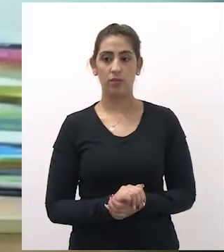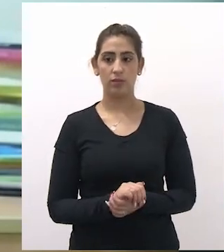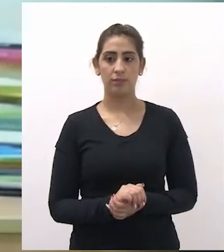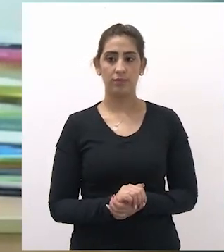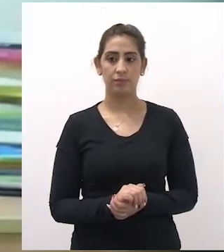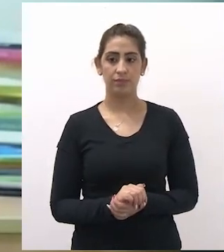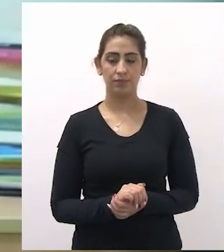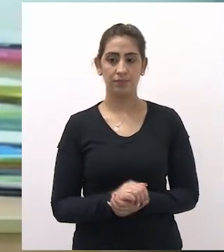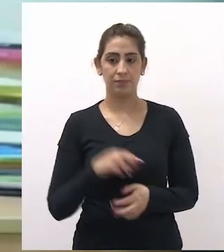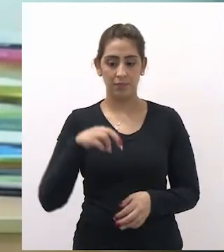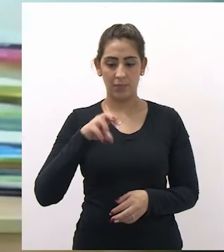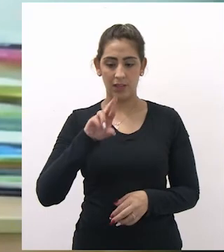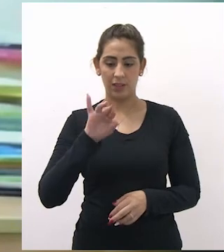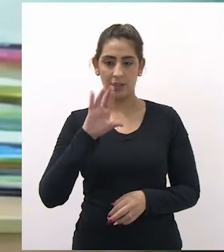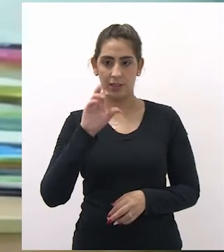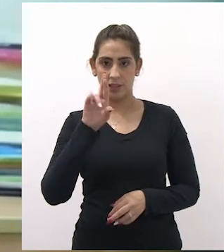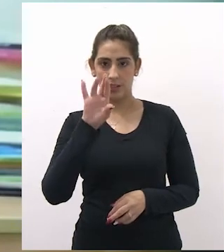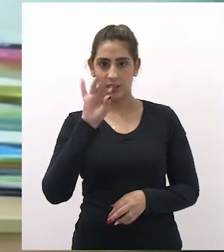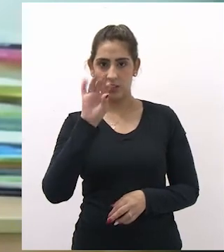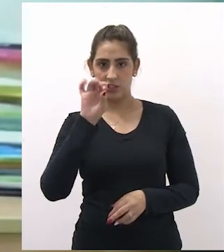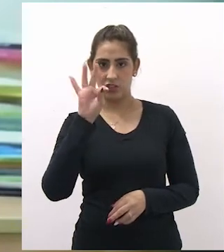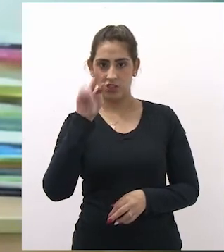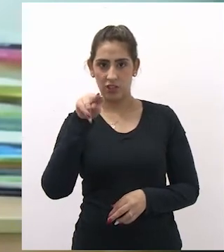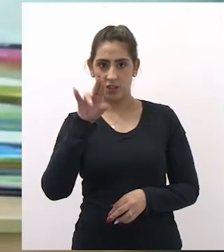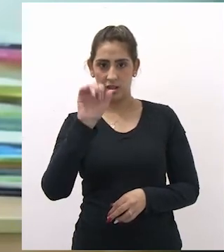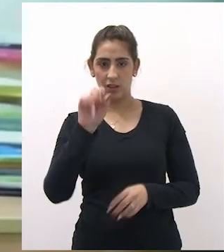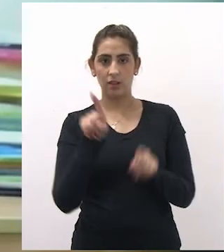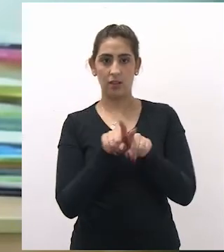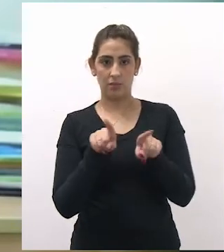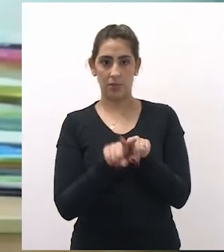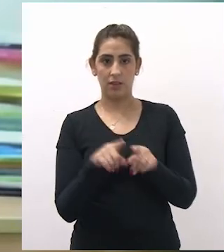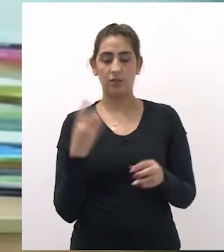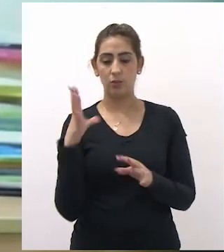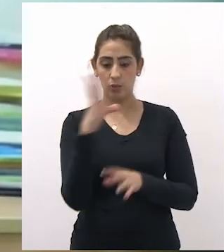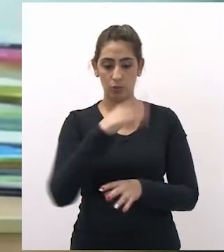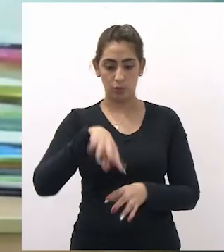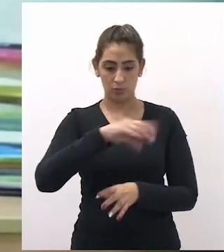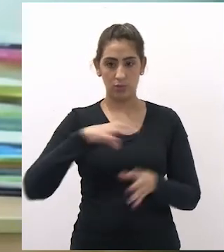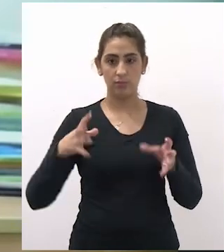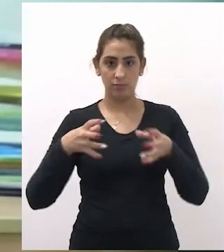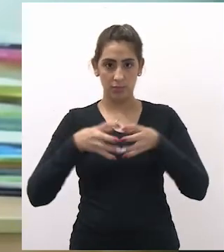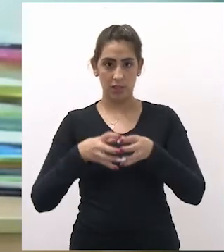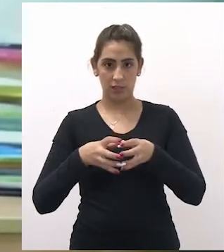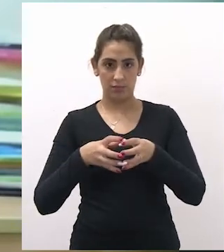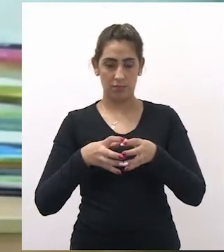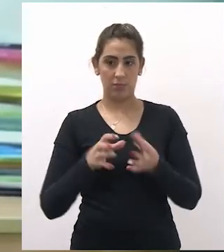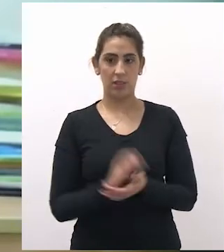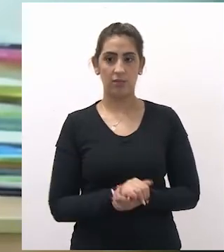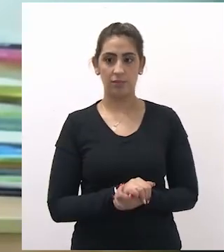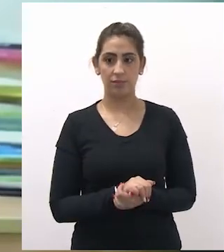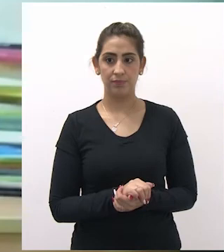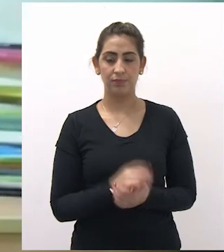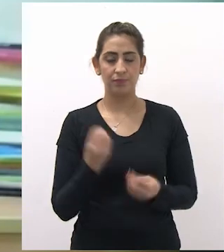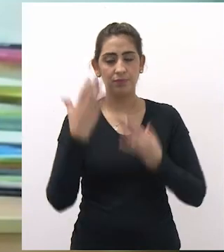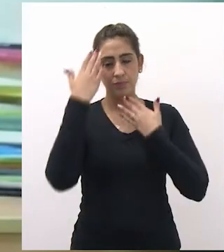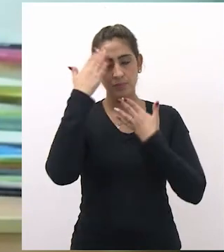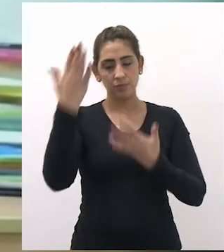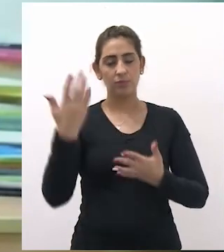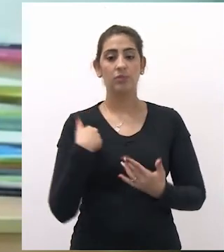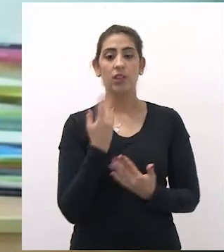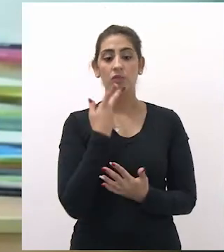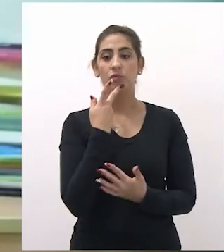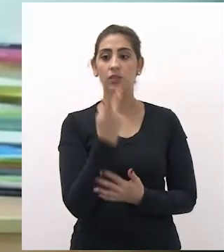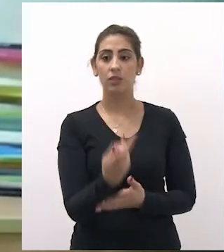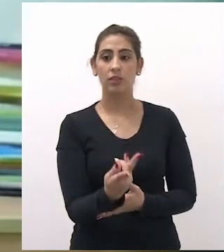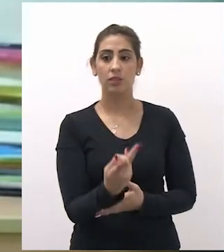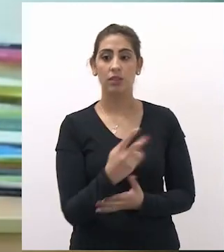que é idealizadora desse programa, e toda a equipe do NBDoc. E quero informá-los